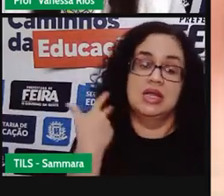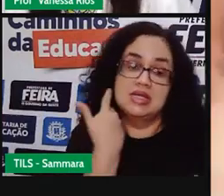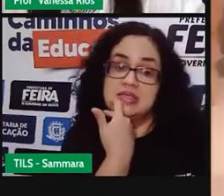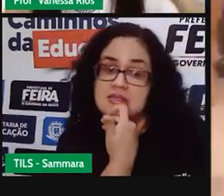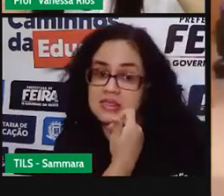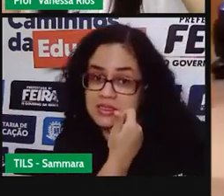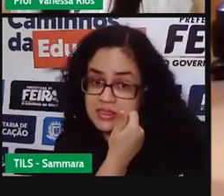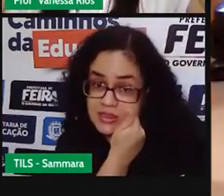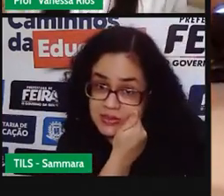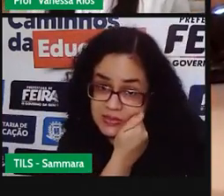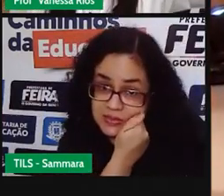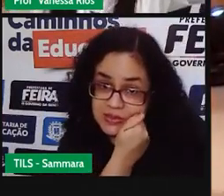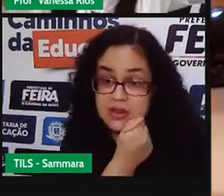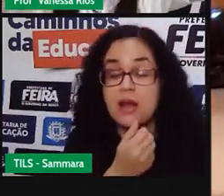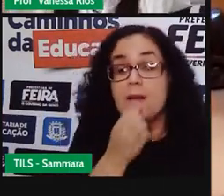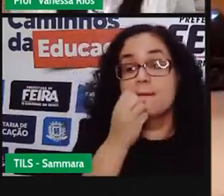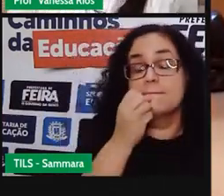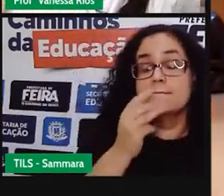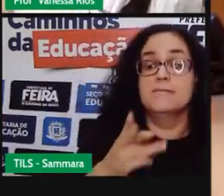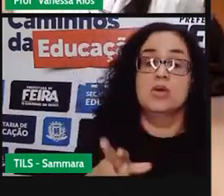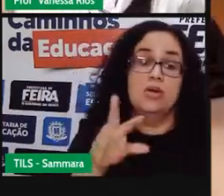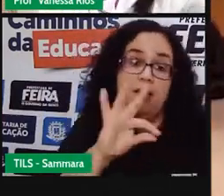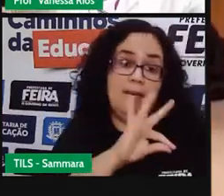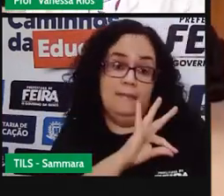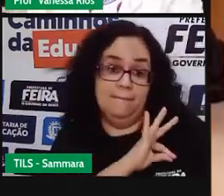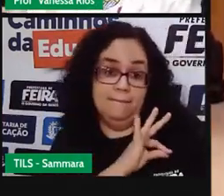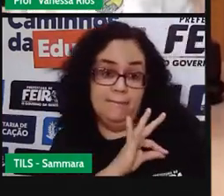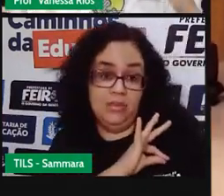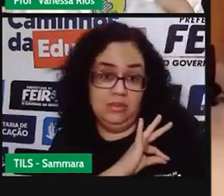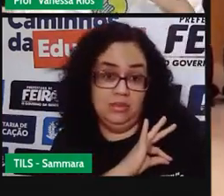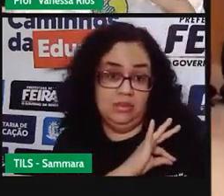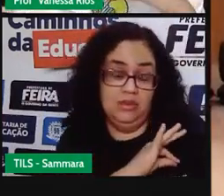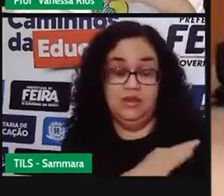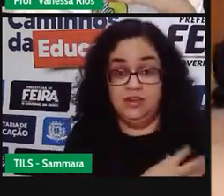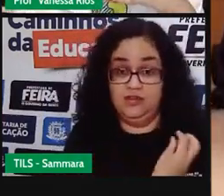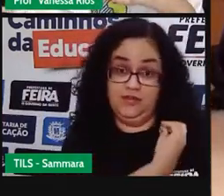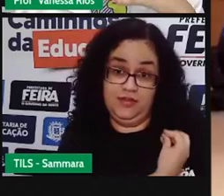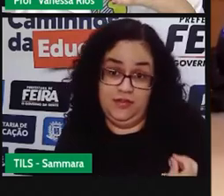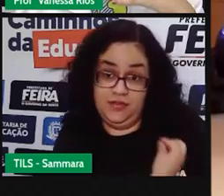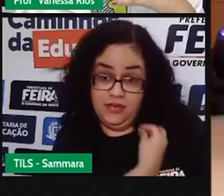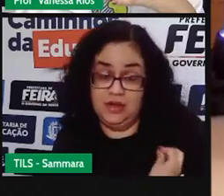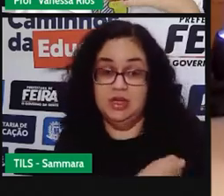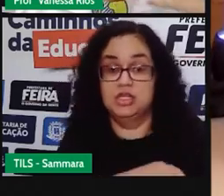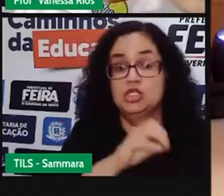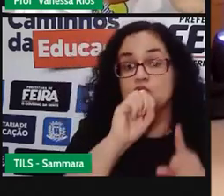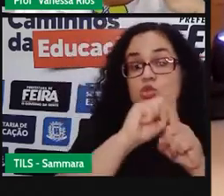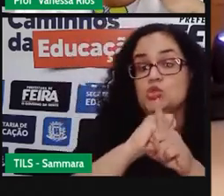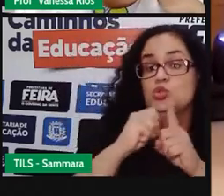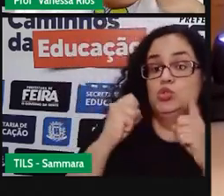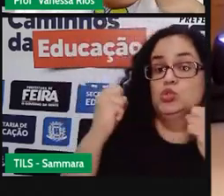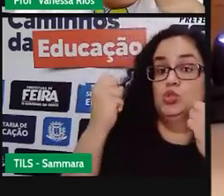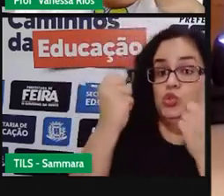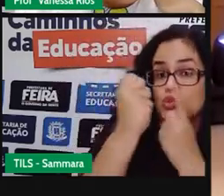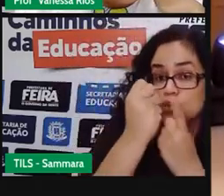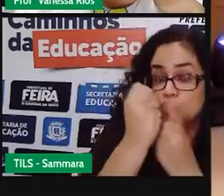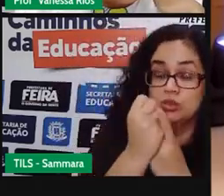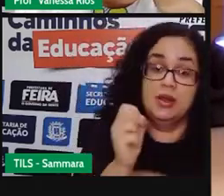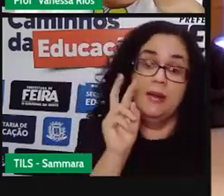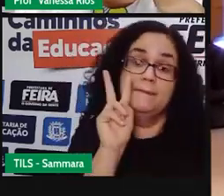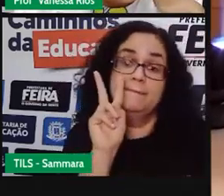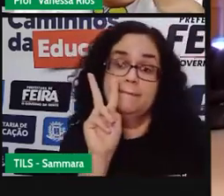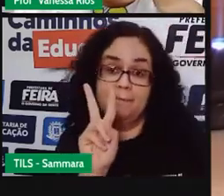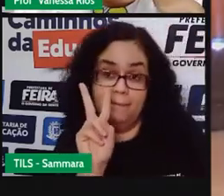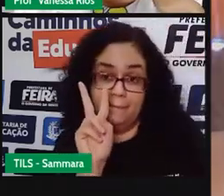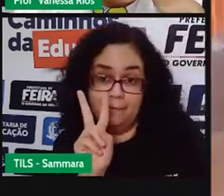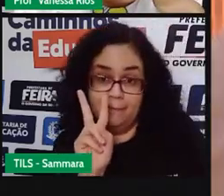seu paciente. É um bom policial, arriscando a própria vida, para que a sociedade esteja bem